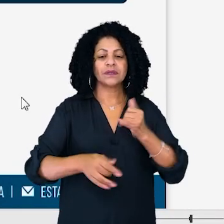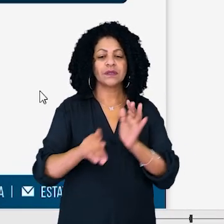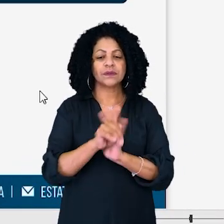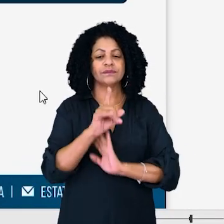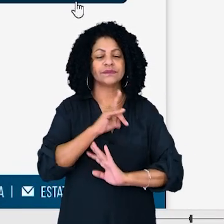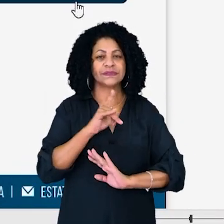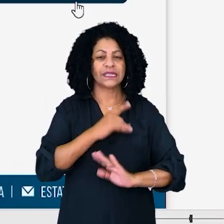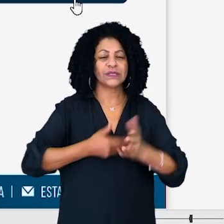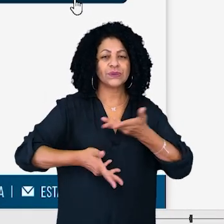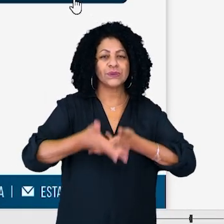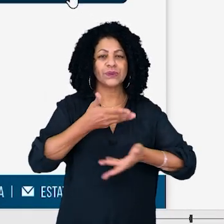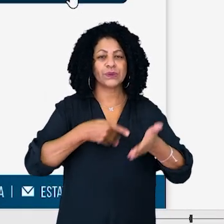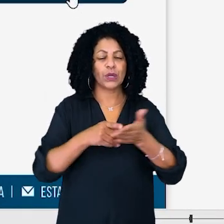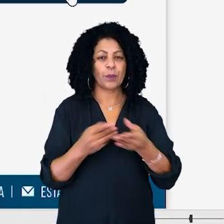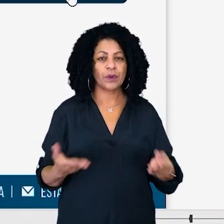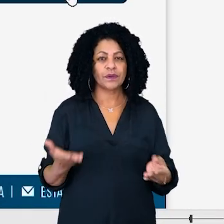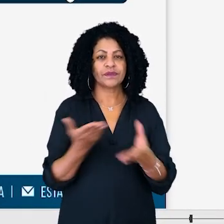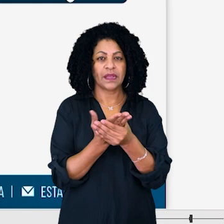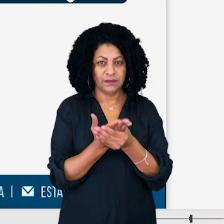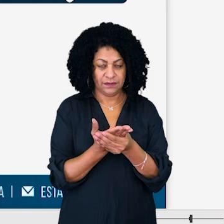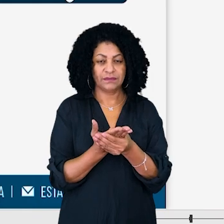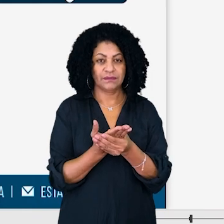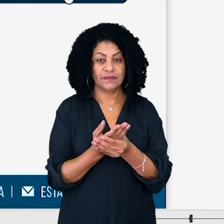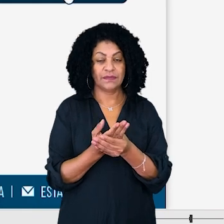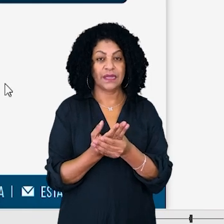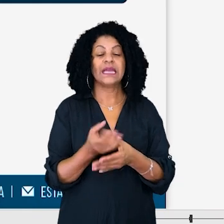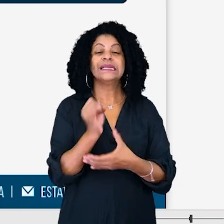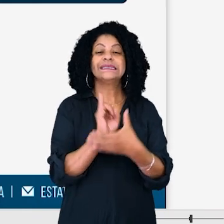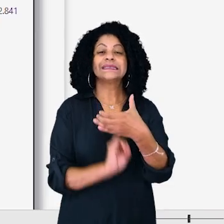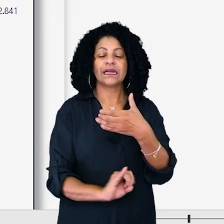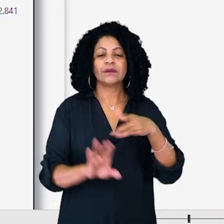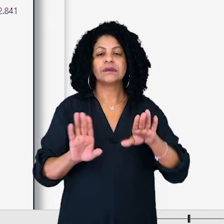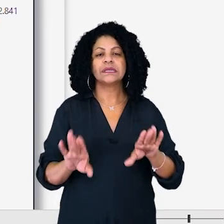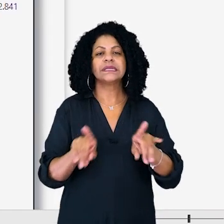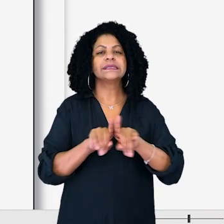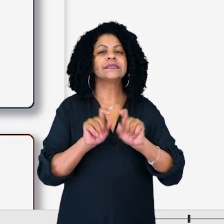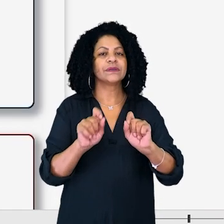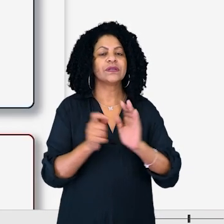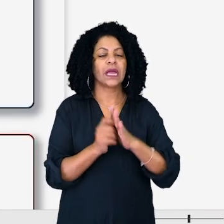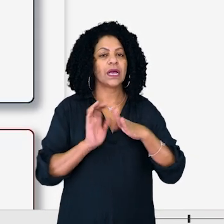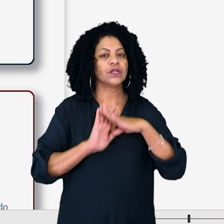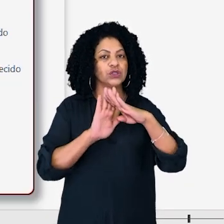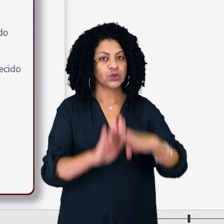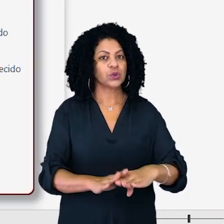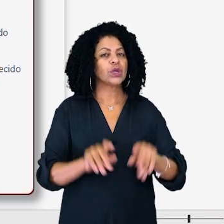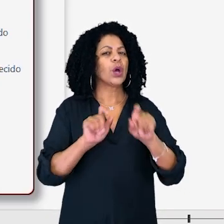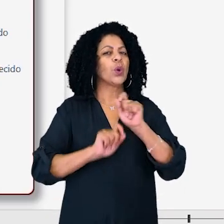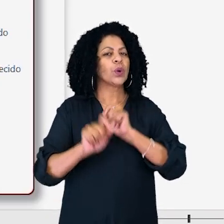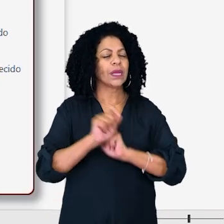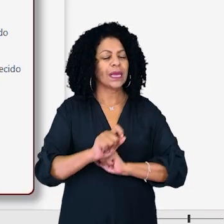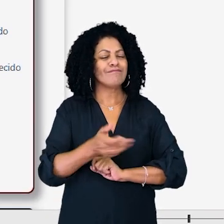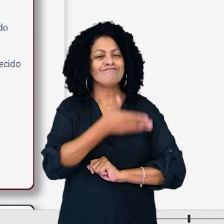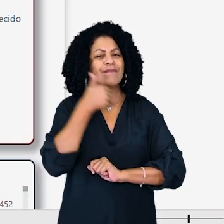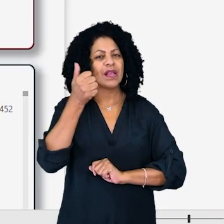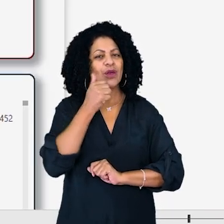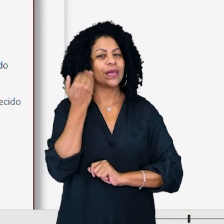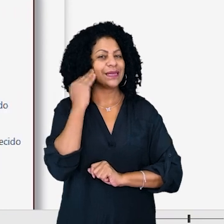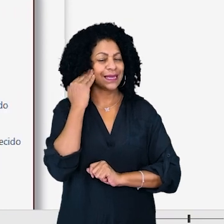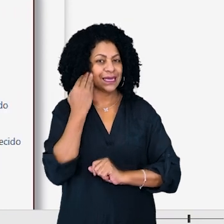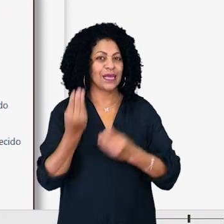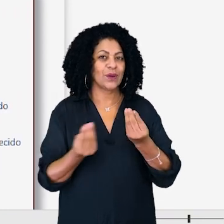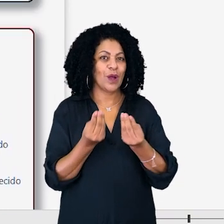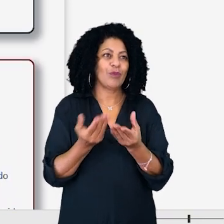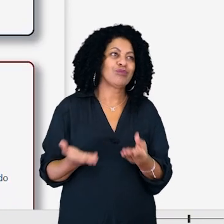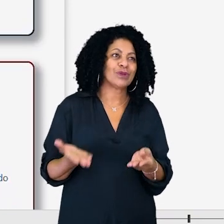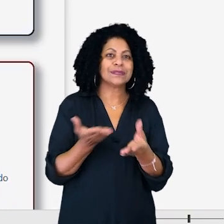informações relativas aos processos internos. E isso, obviamente, ajuda a entender melhor como